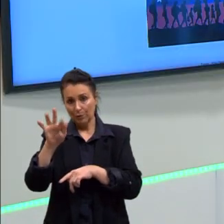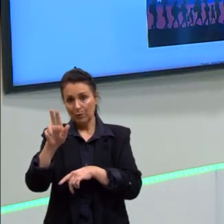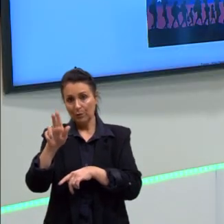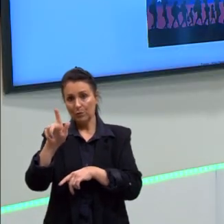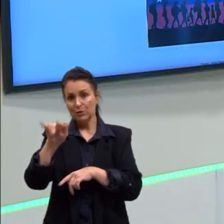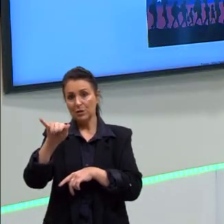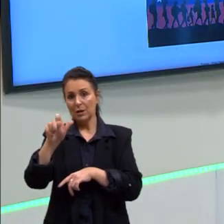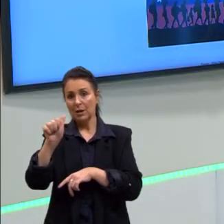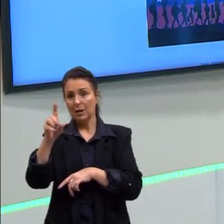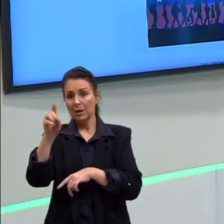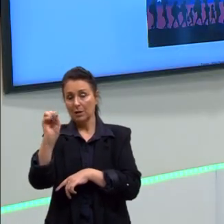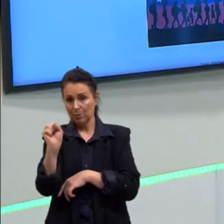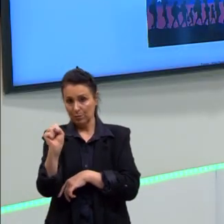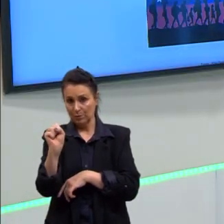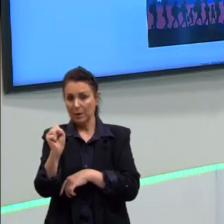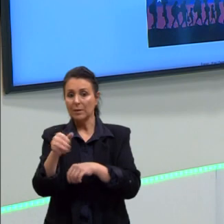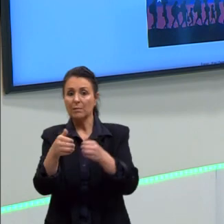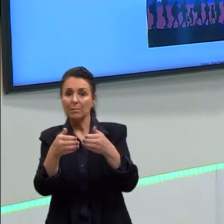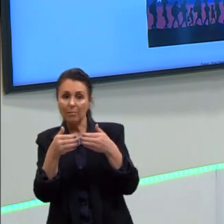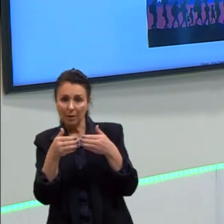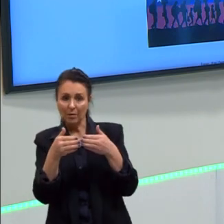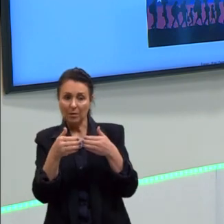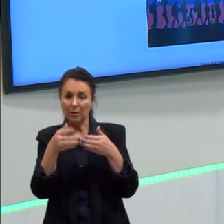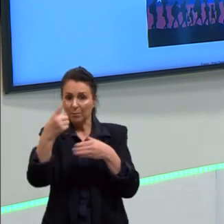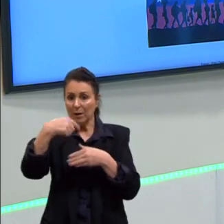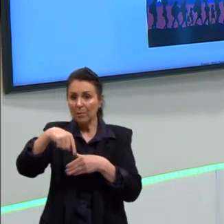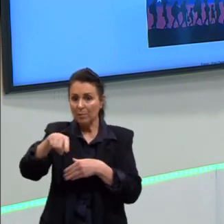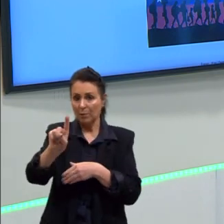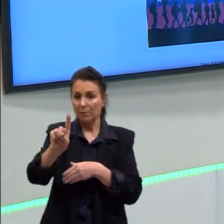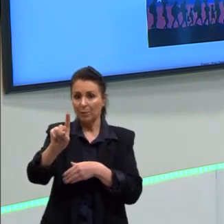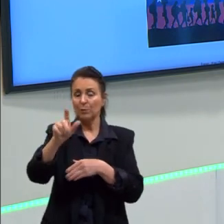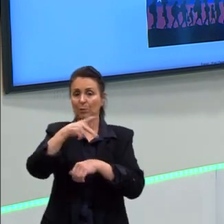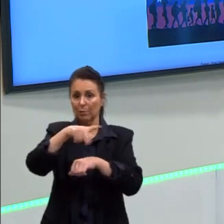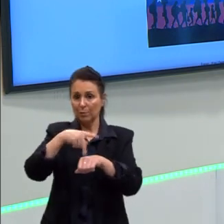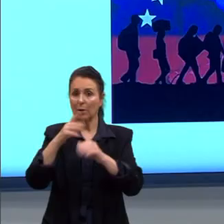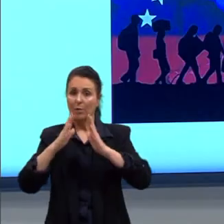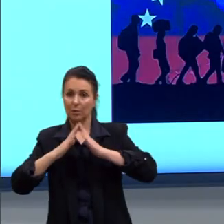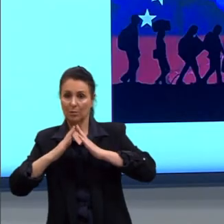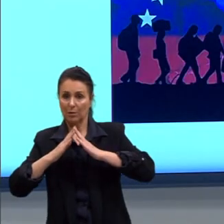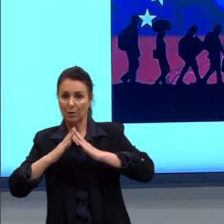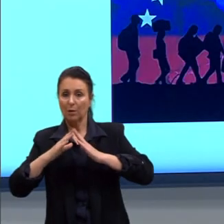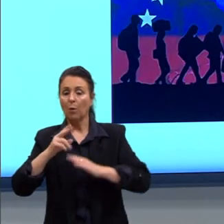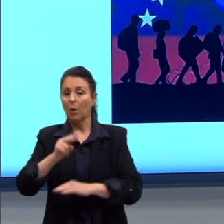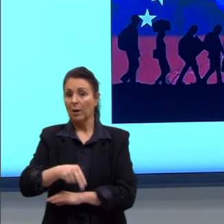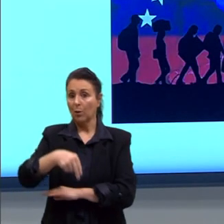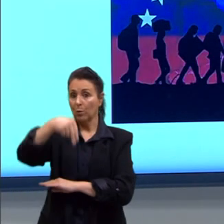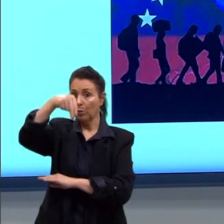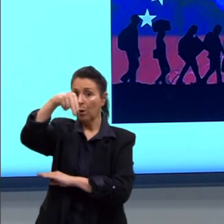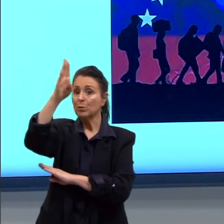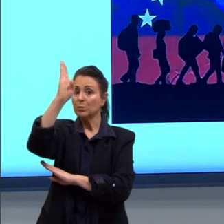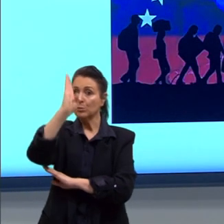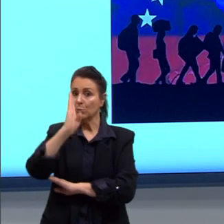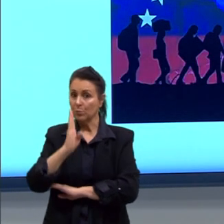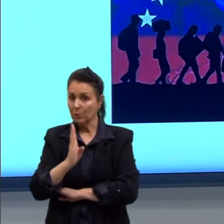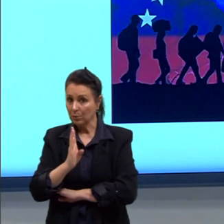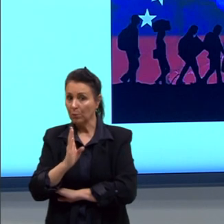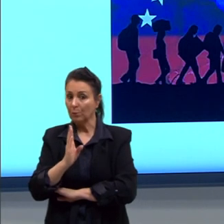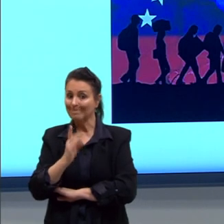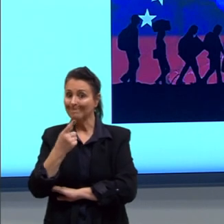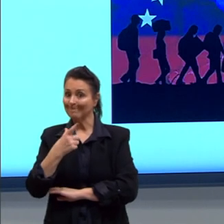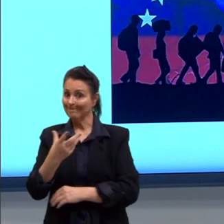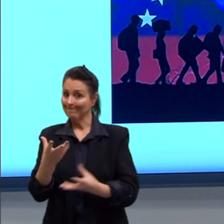num outro país e aí não é a gente teve essa crise mostra que a foto né no norte do Brasil recebendo aí essa quantidade